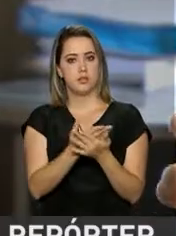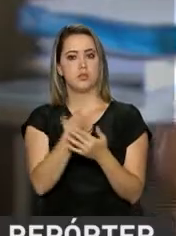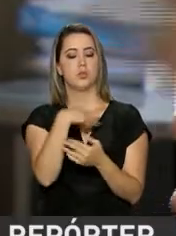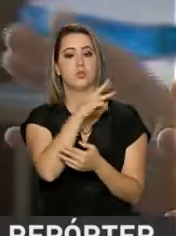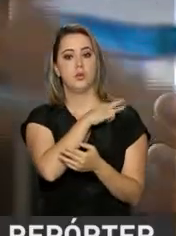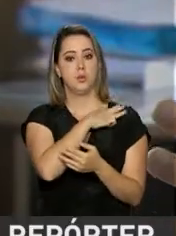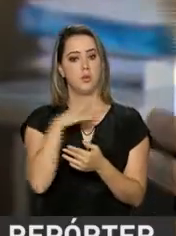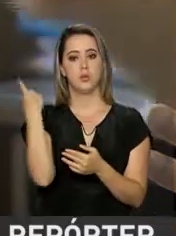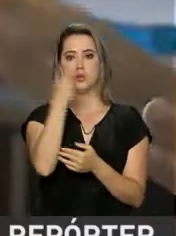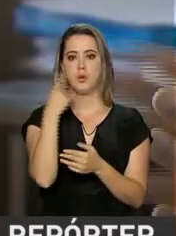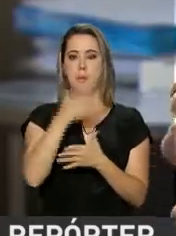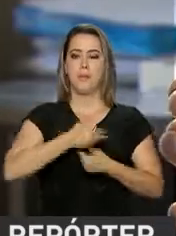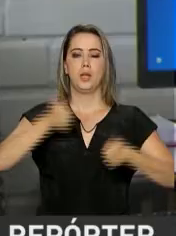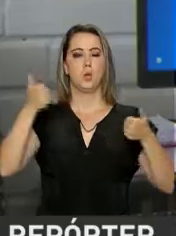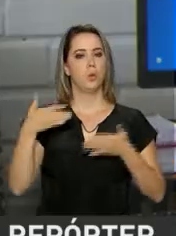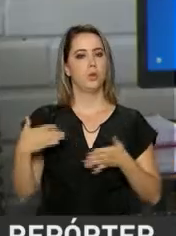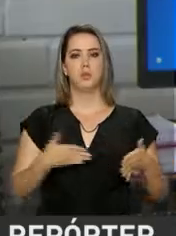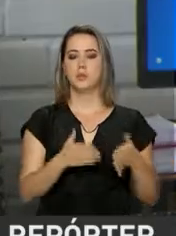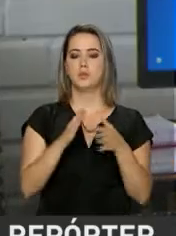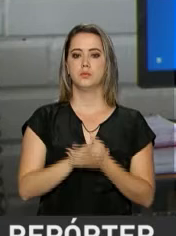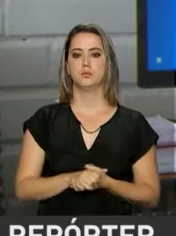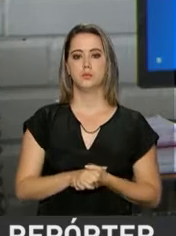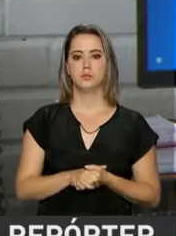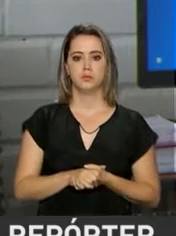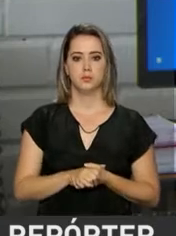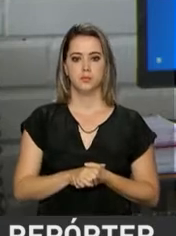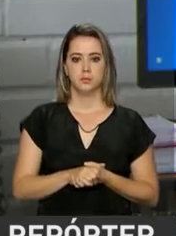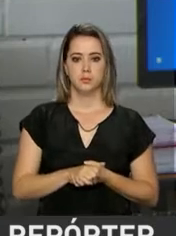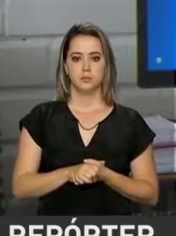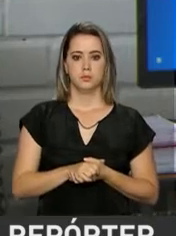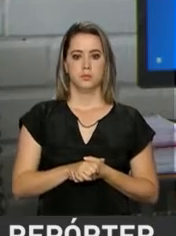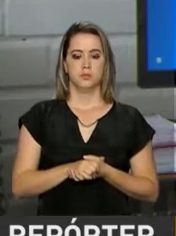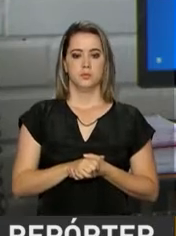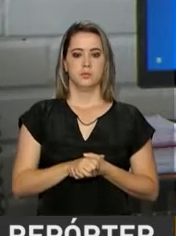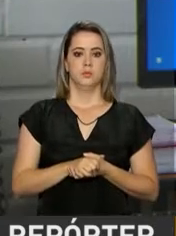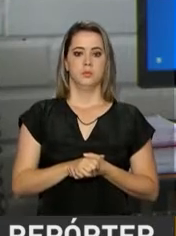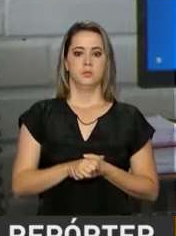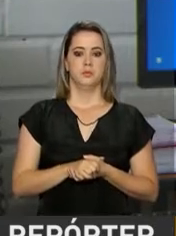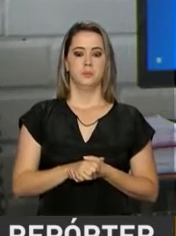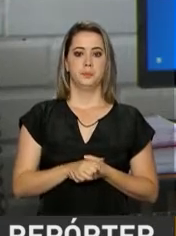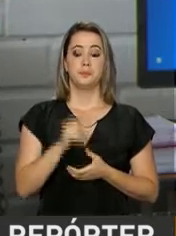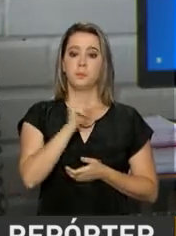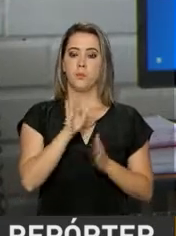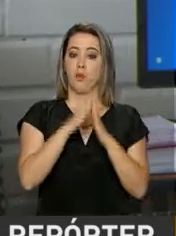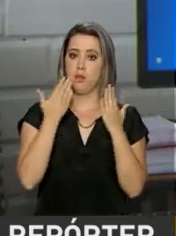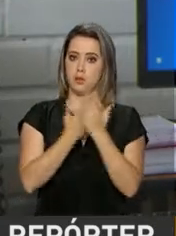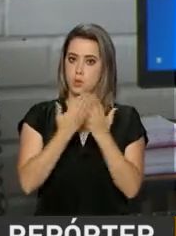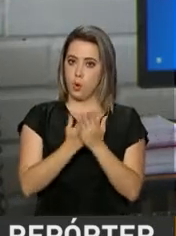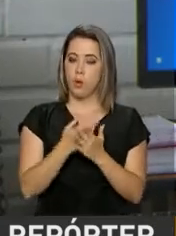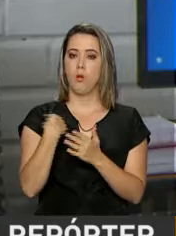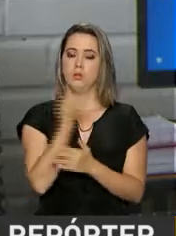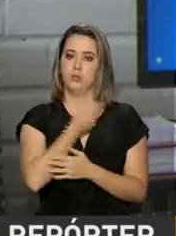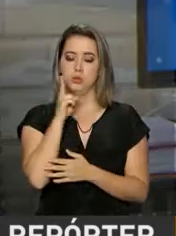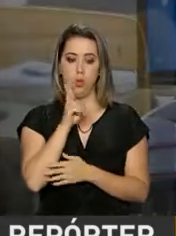integral é mesmo o melhor caminho na avaliação de da escola toda uma boa parte dos professores e